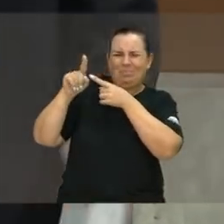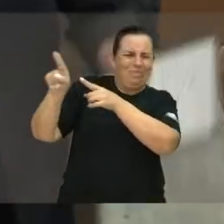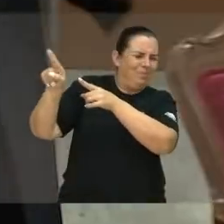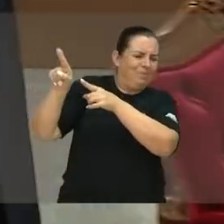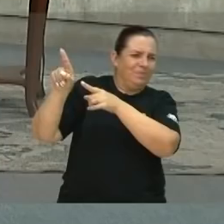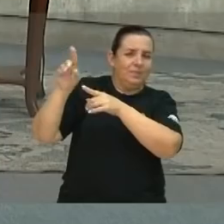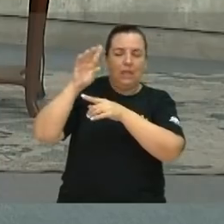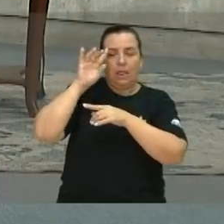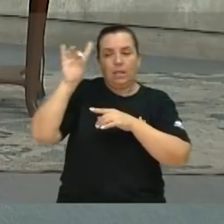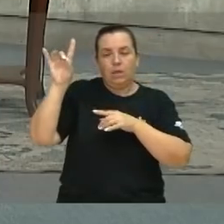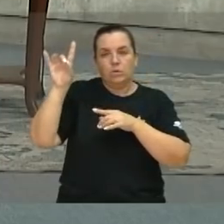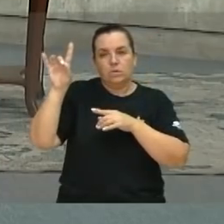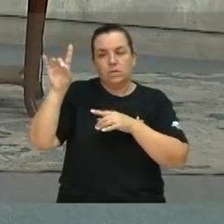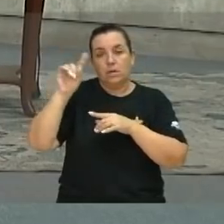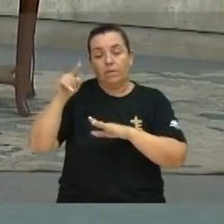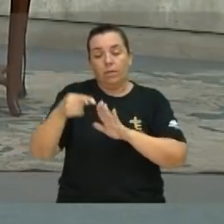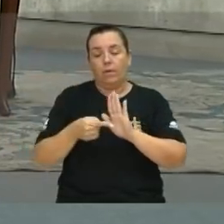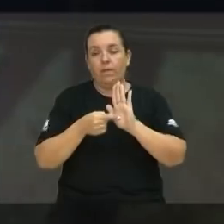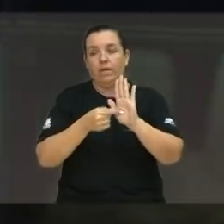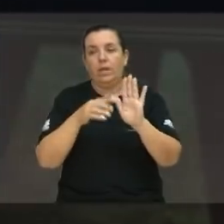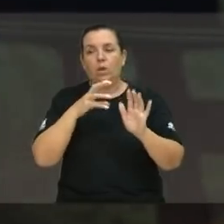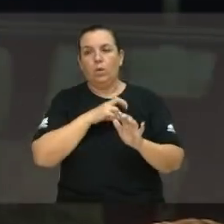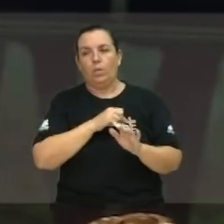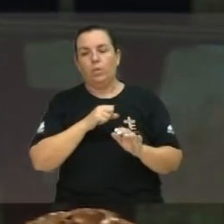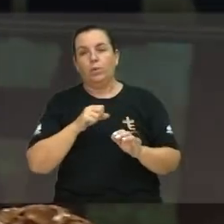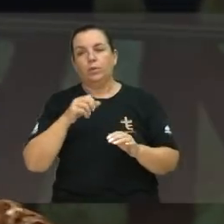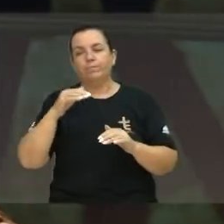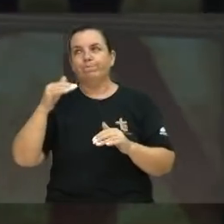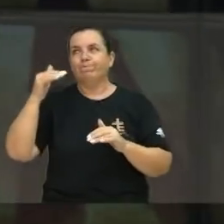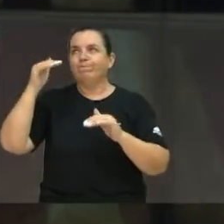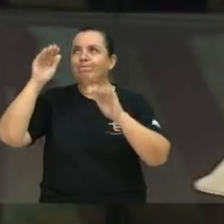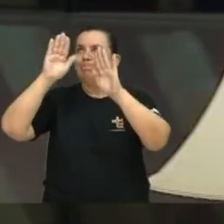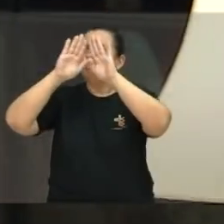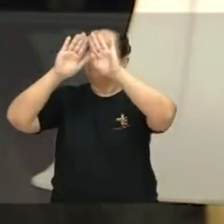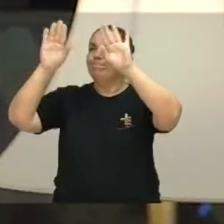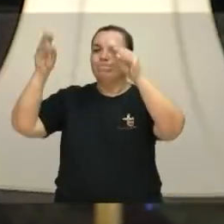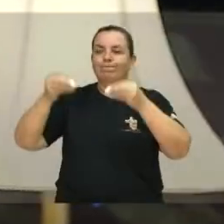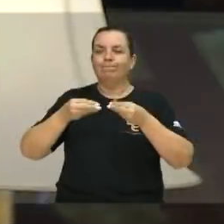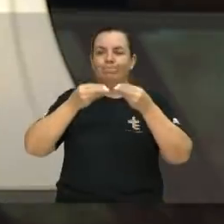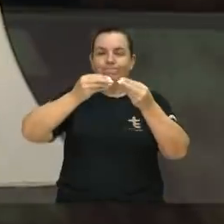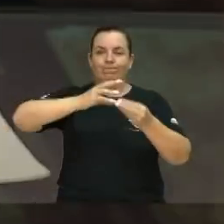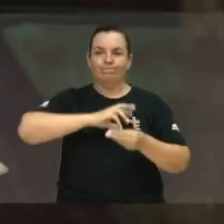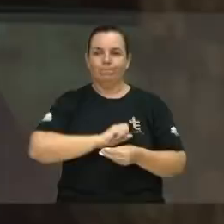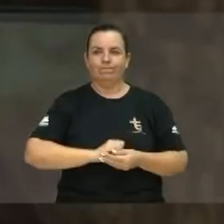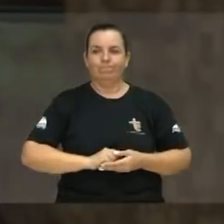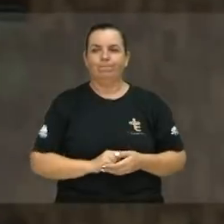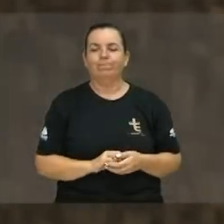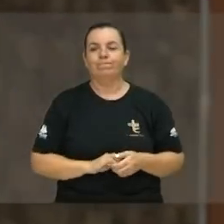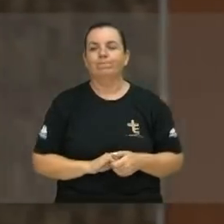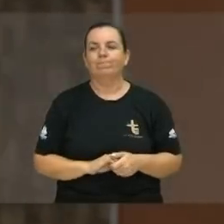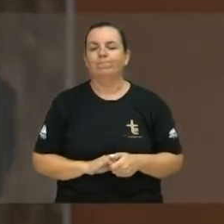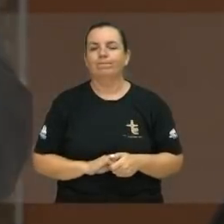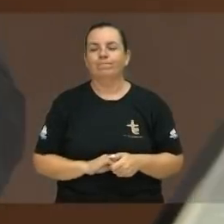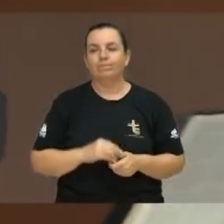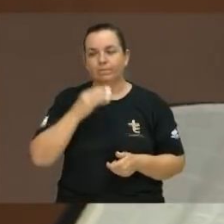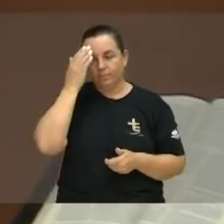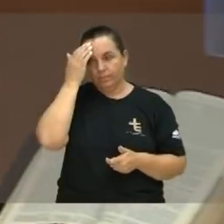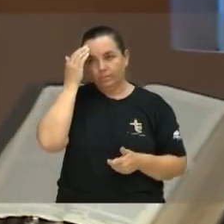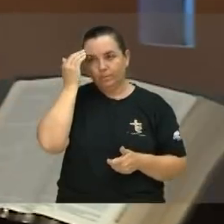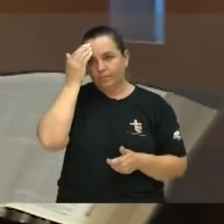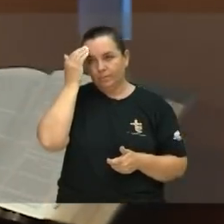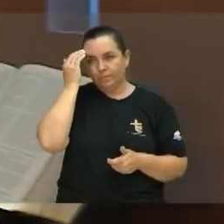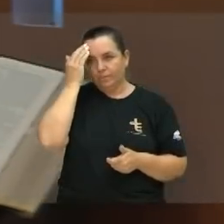nele que veio revelar o amor do alto nós podemos dar mais um pa som